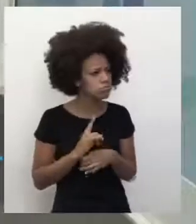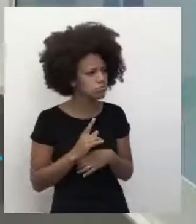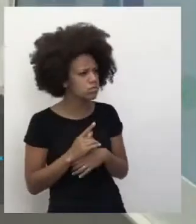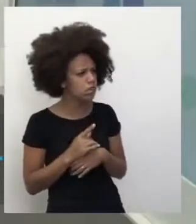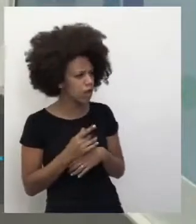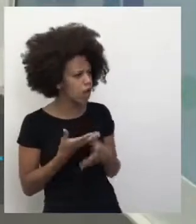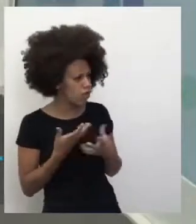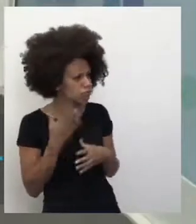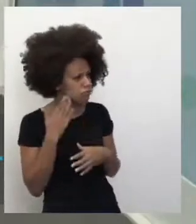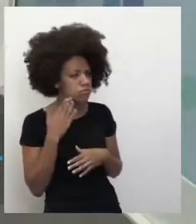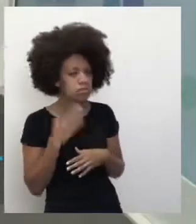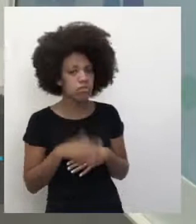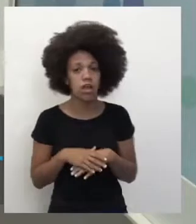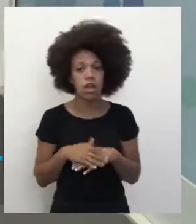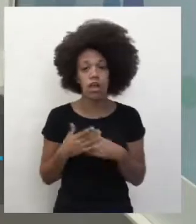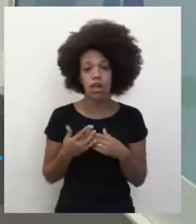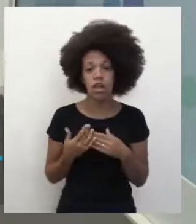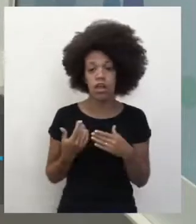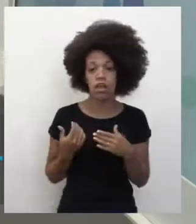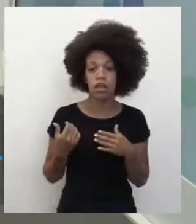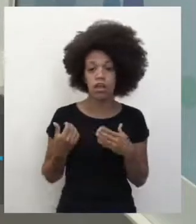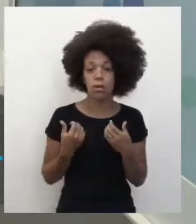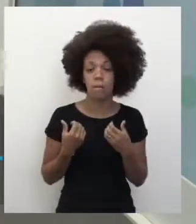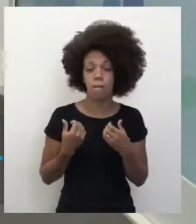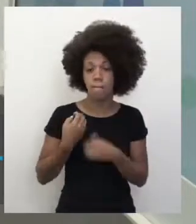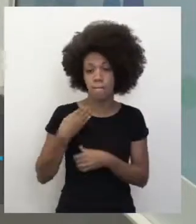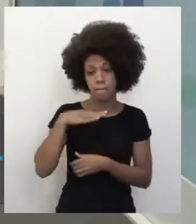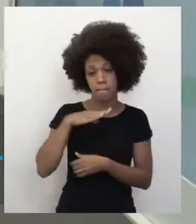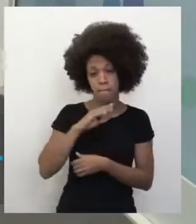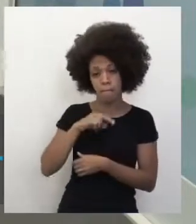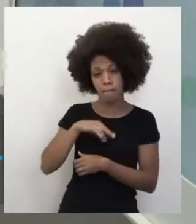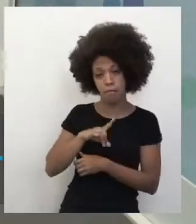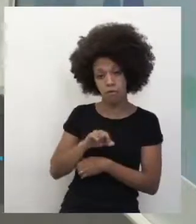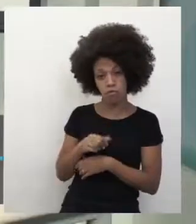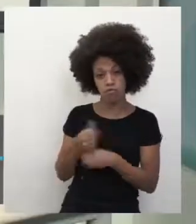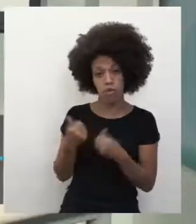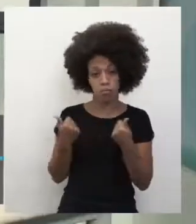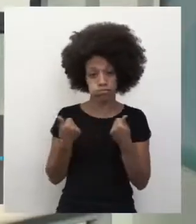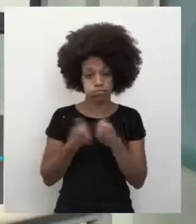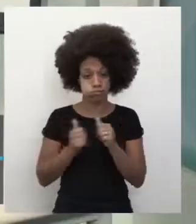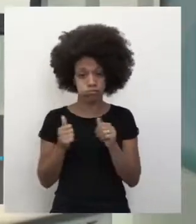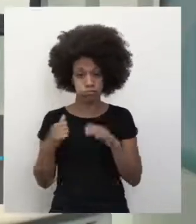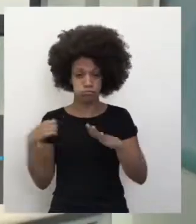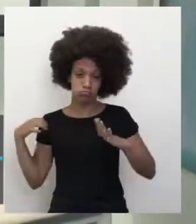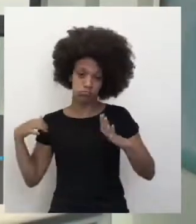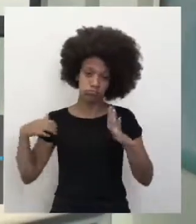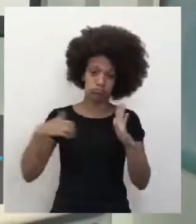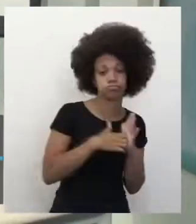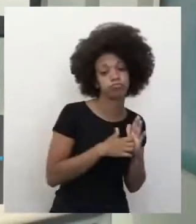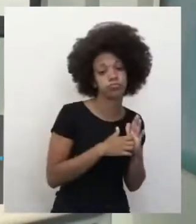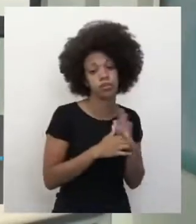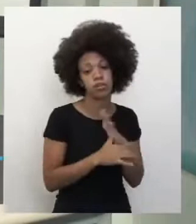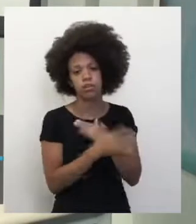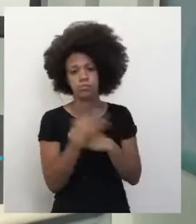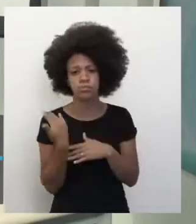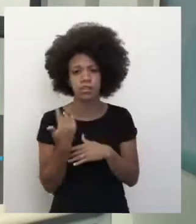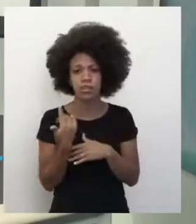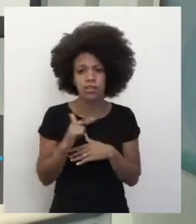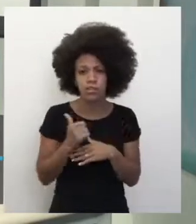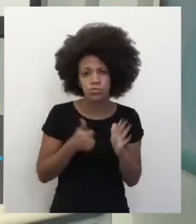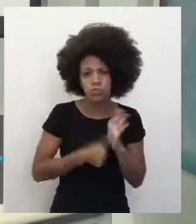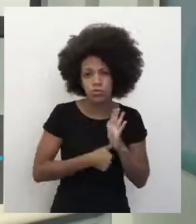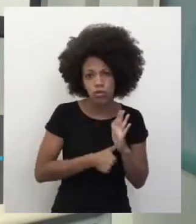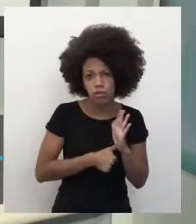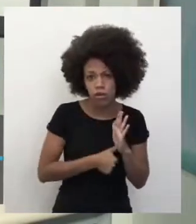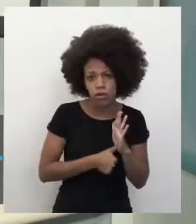Agora foi eu quero saber. atropelado por um bonde e ele não tinha documento. Nossa. E aí ele foi tido como um indigente. Então,